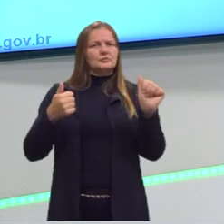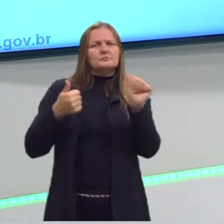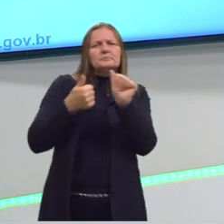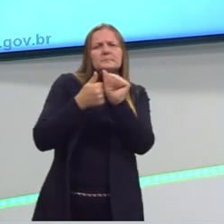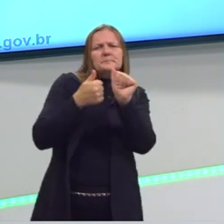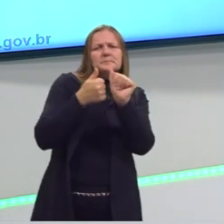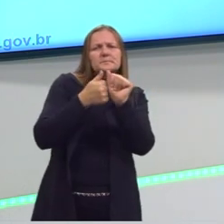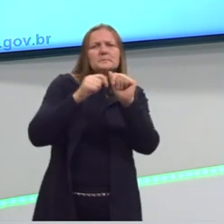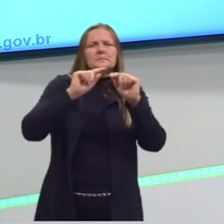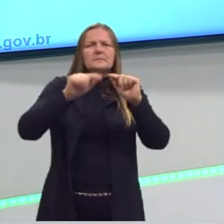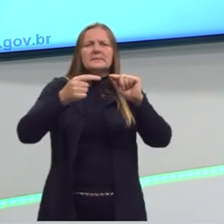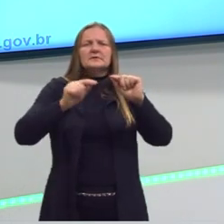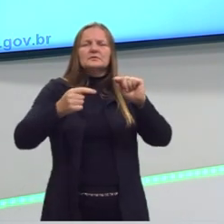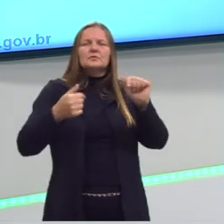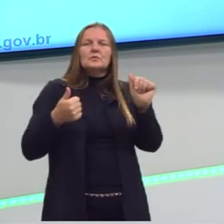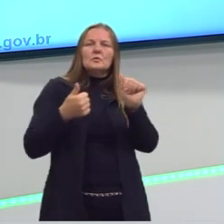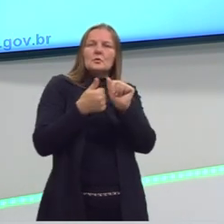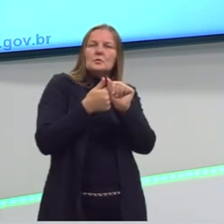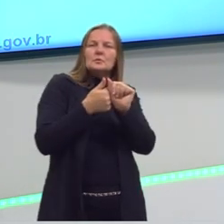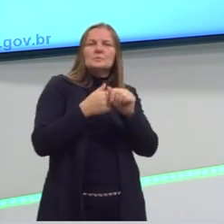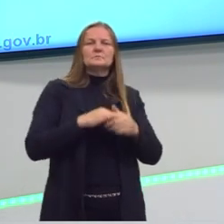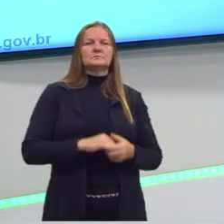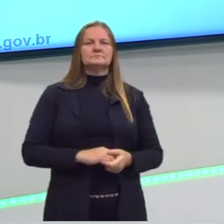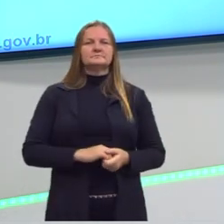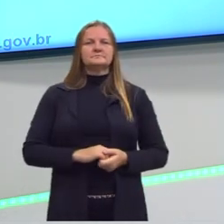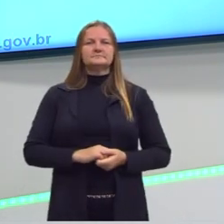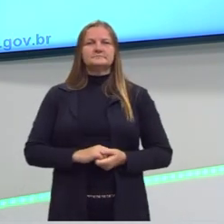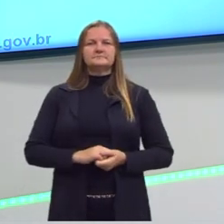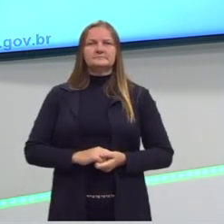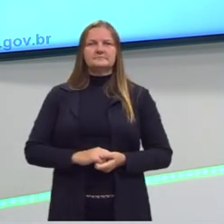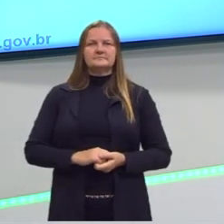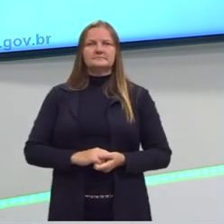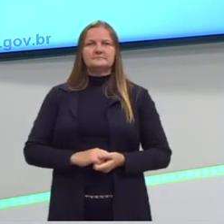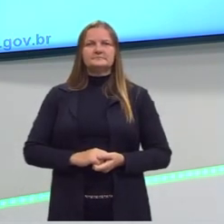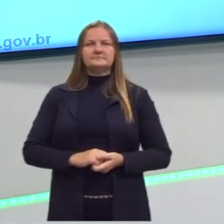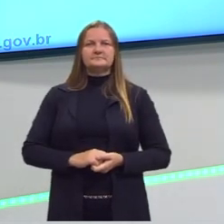pode abrir se aproximar o valor tá